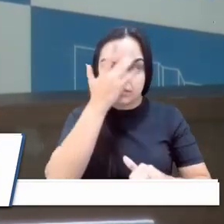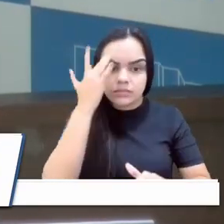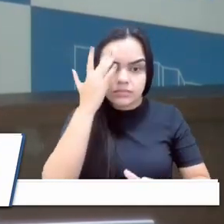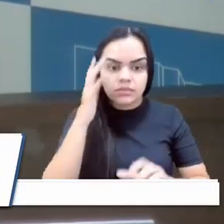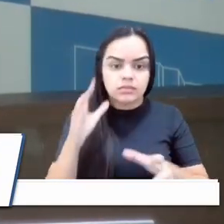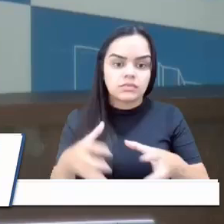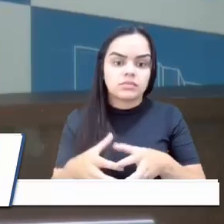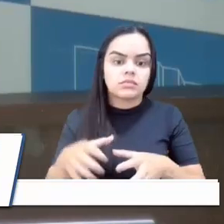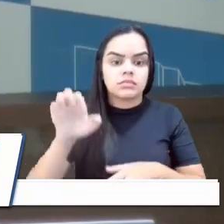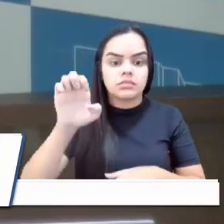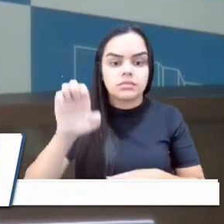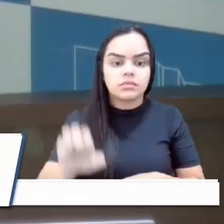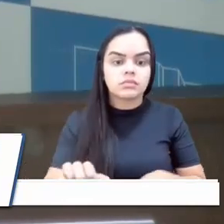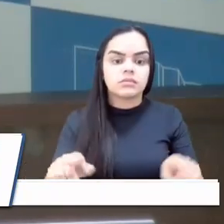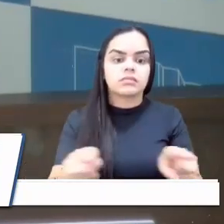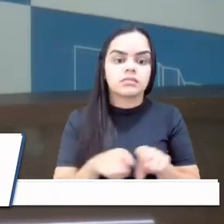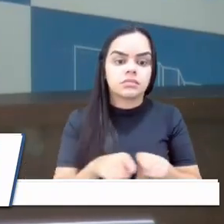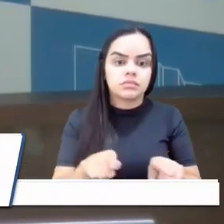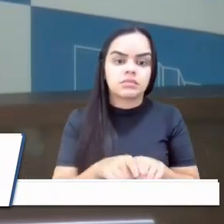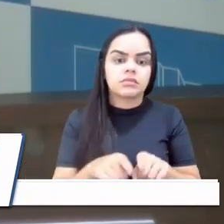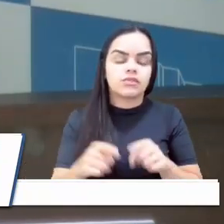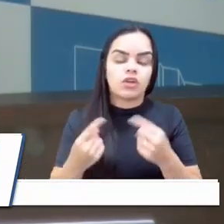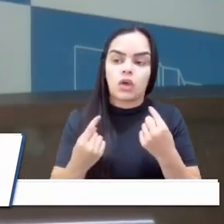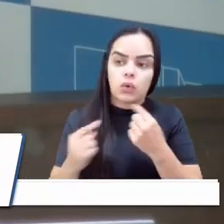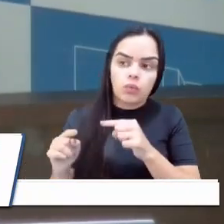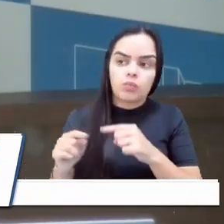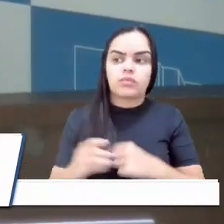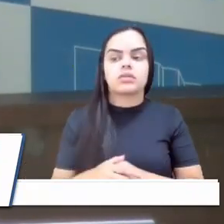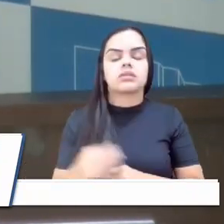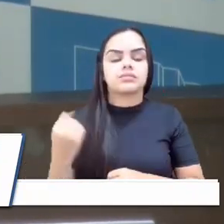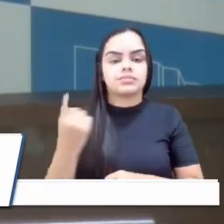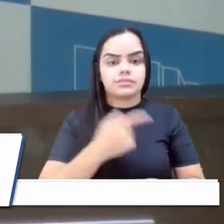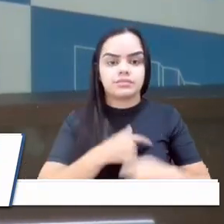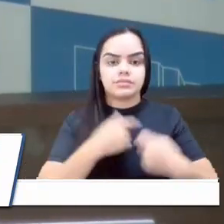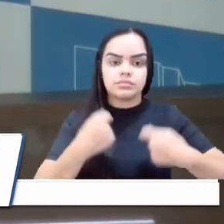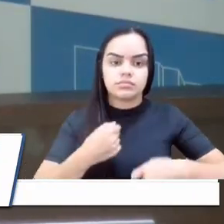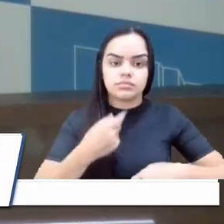e ela foi contra isso. Aí a gente tem que falar, a gente tem que mostrar. Muito obrigado.